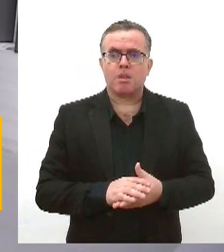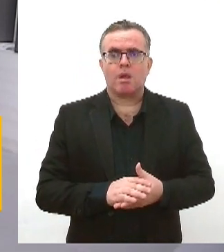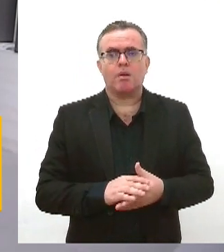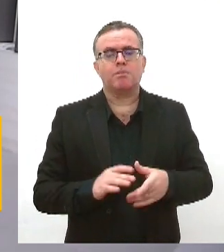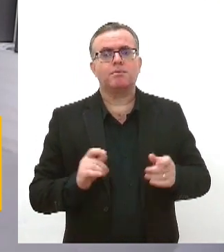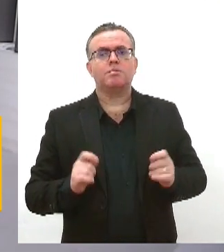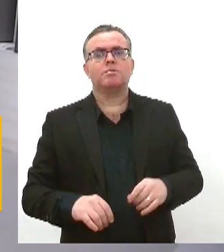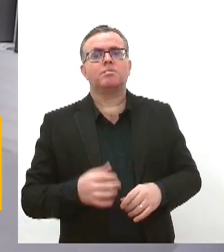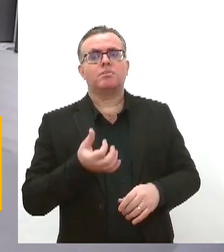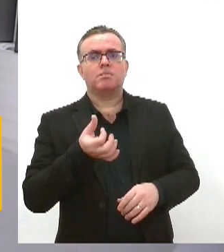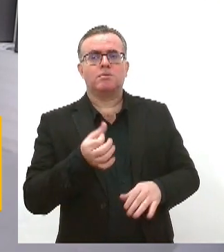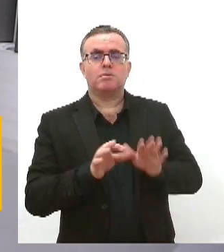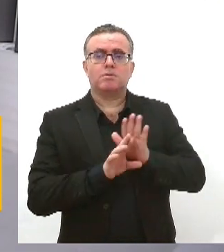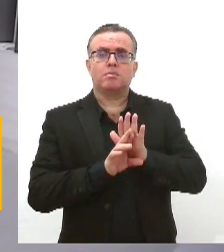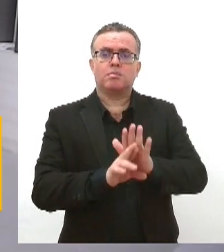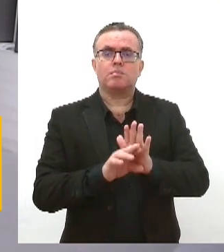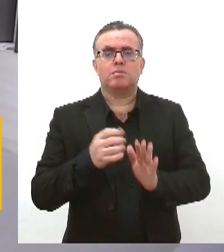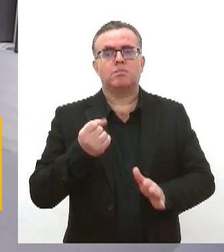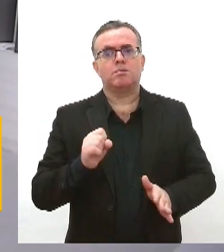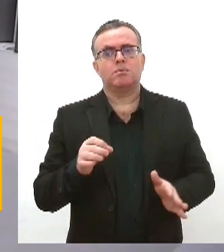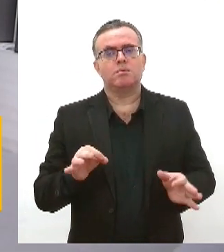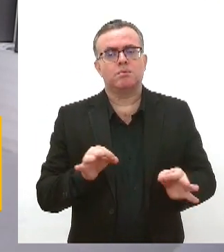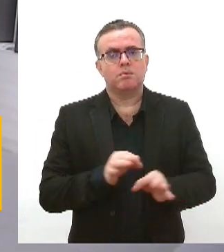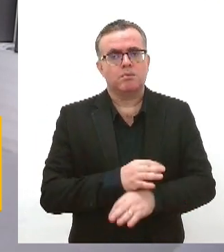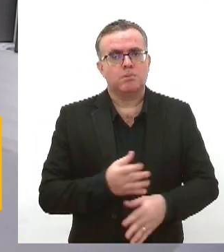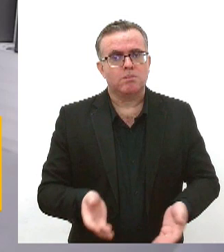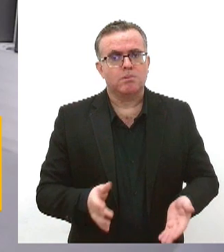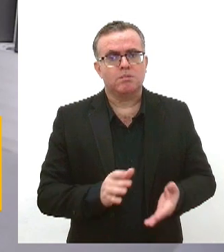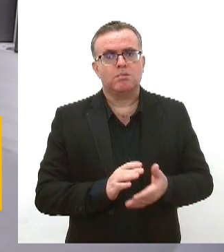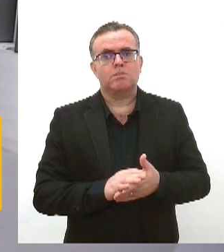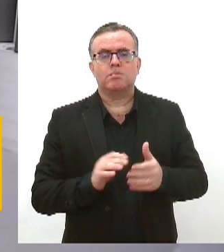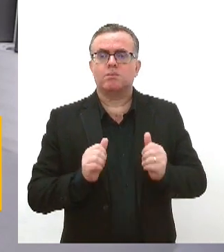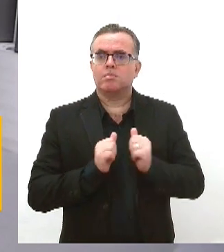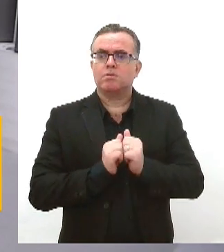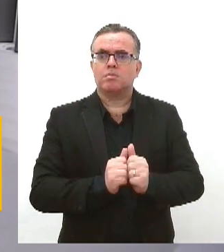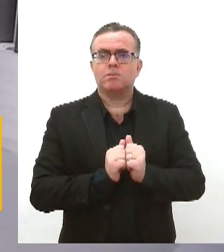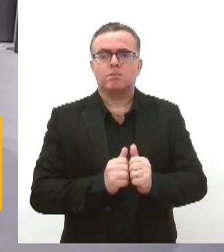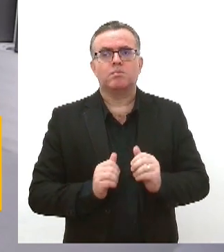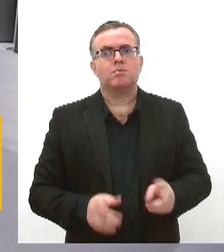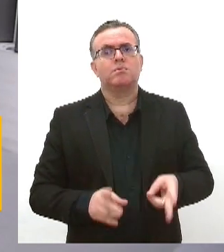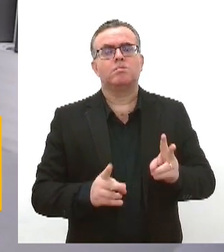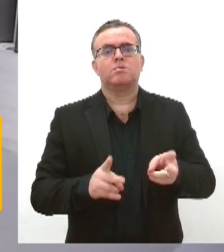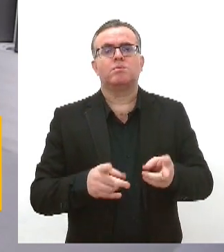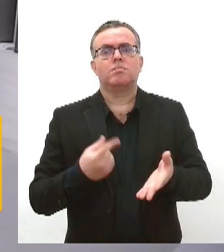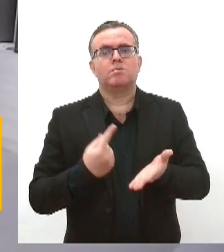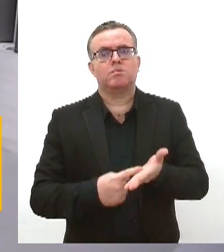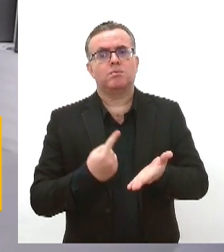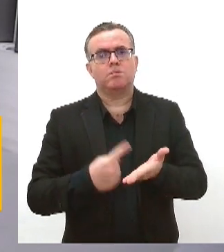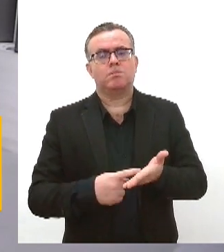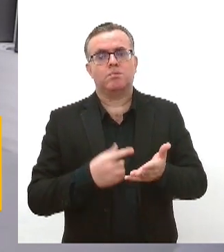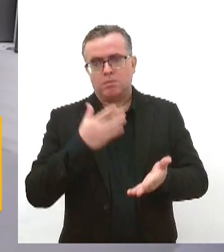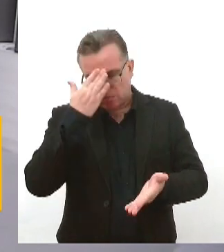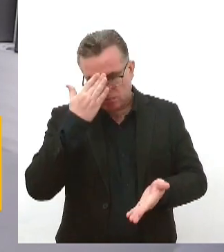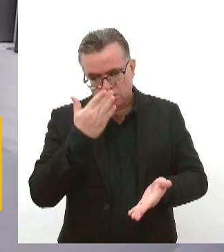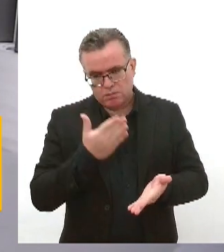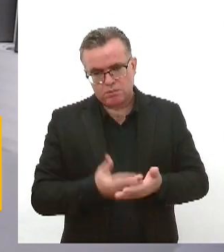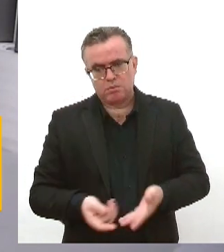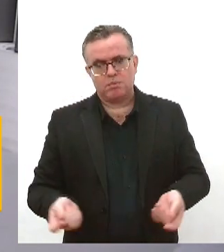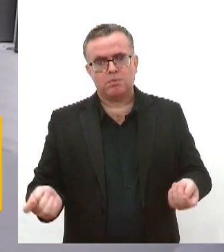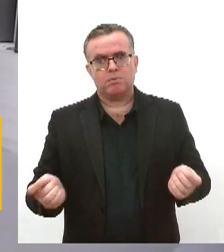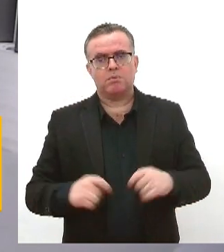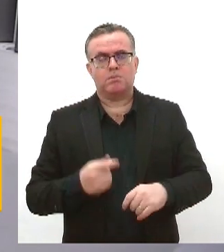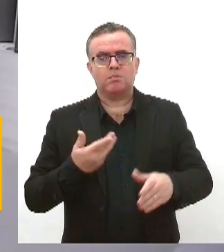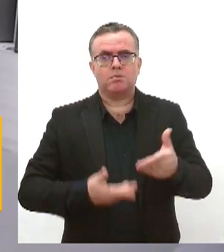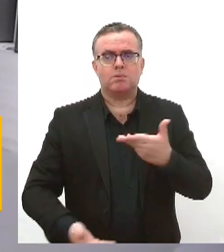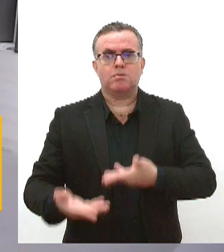de Sergipe, 6 parlamentares envolvidos em várias comissões importantes. Eu acredito que essa troca de